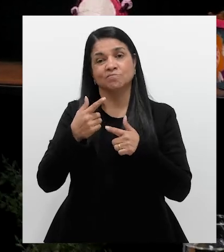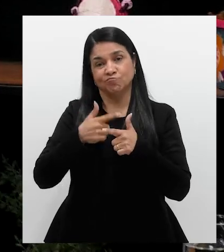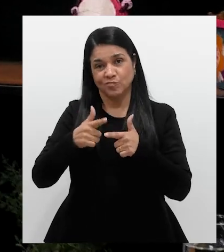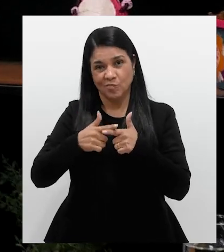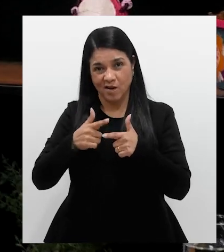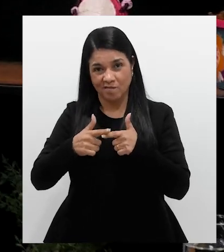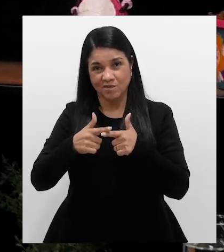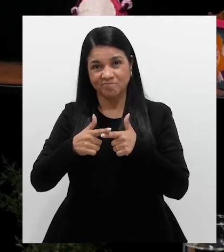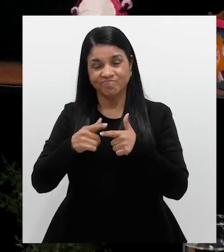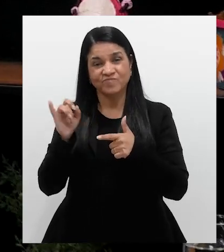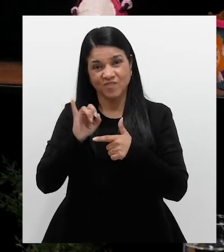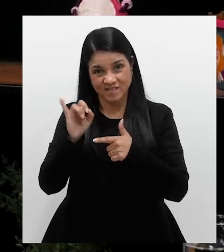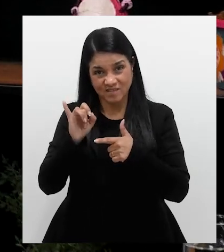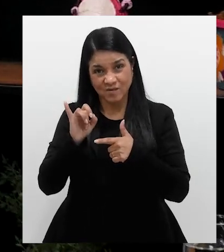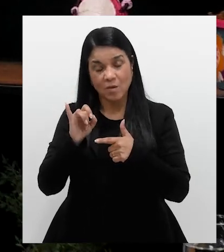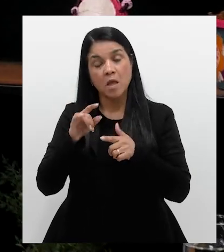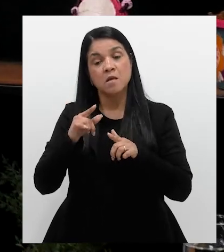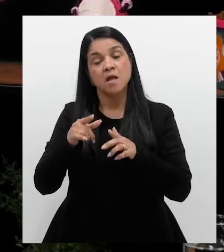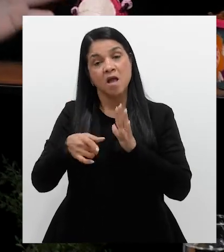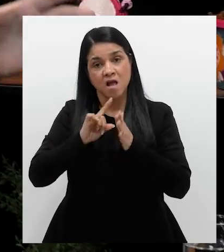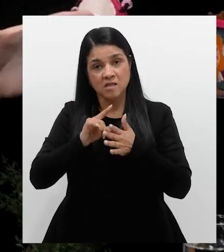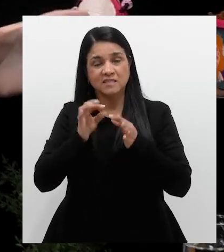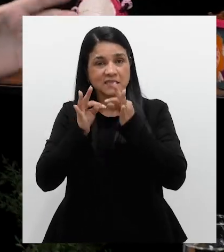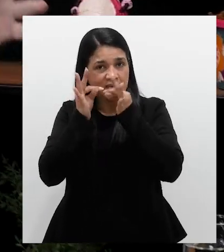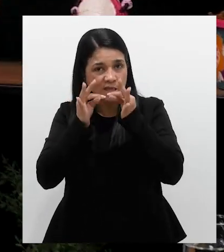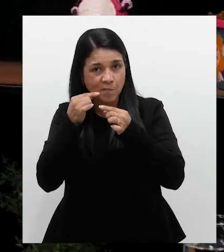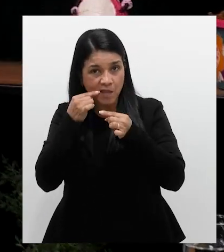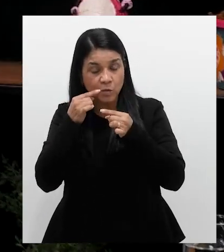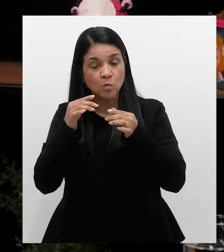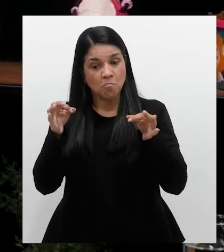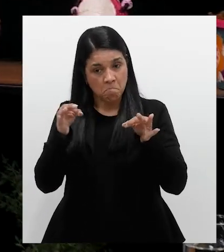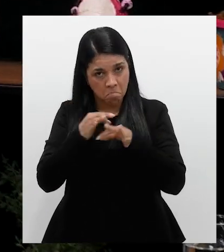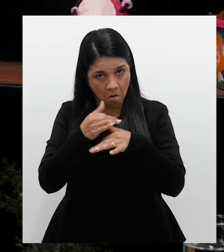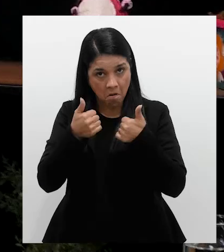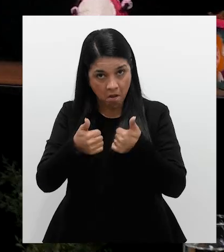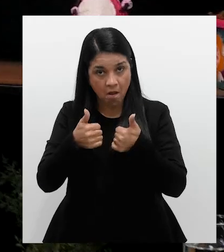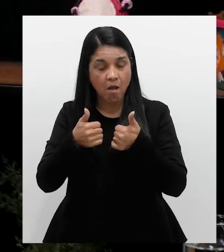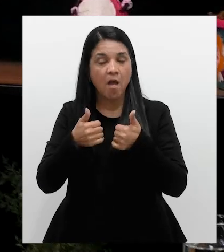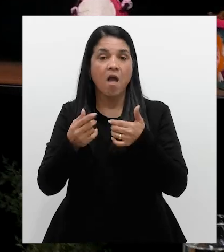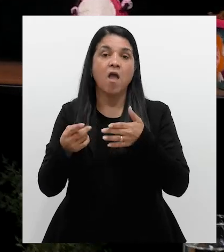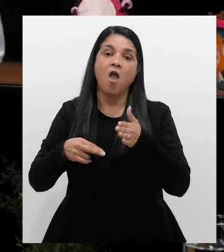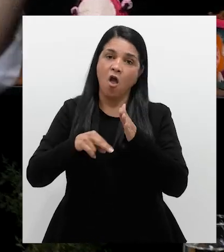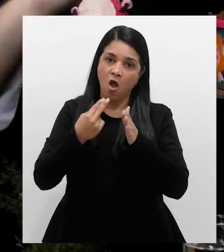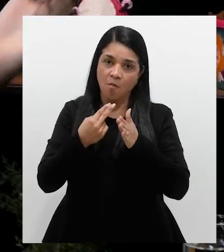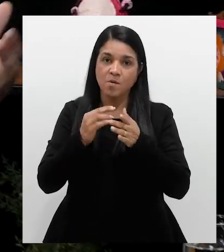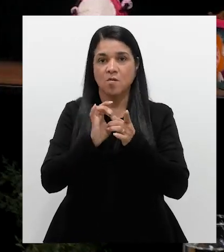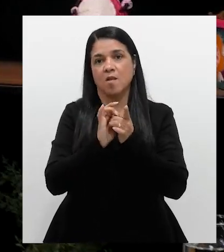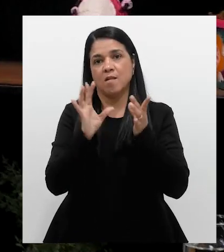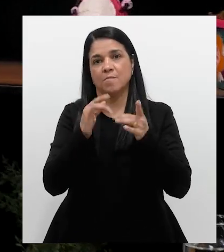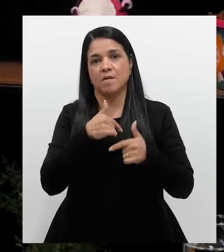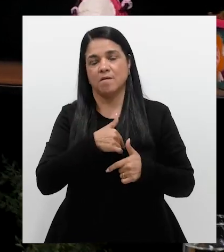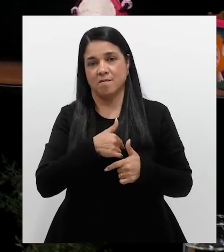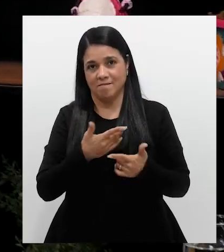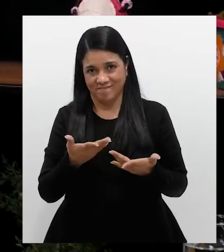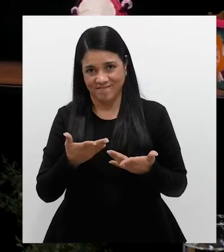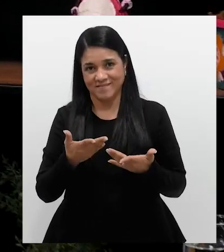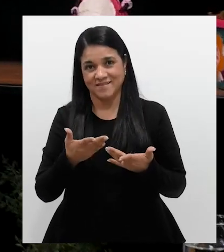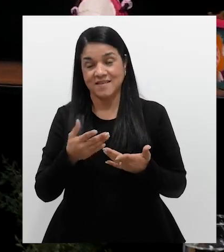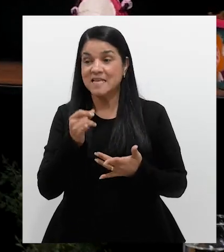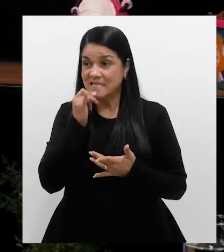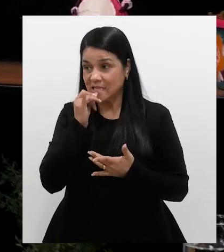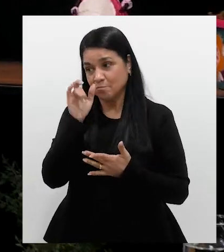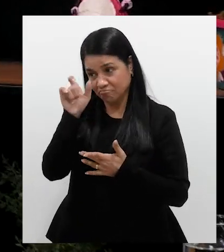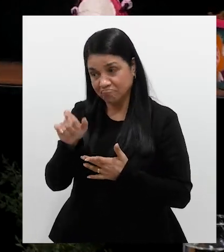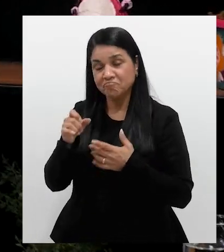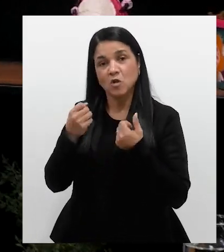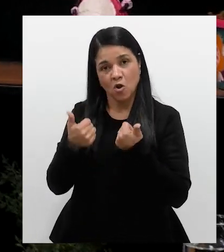ser medicado, para que quando sim a cavidade oral dele estivesse adequada, aí sim ele fosse liberado para fazer a cirurgia. É esse exemplo